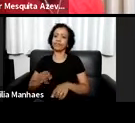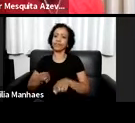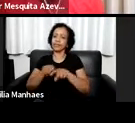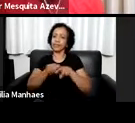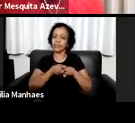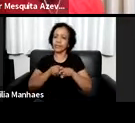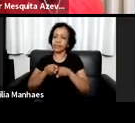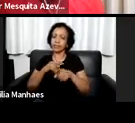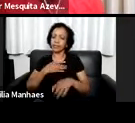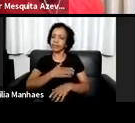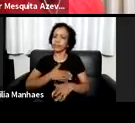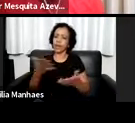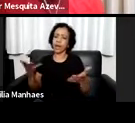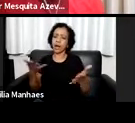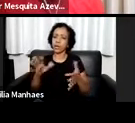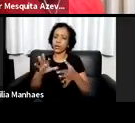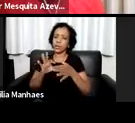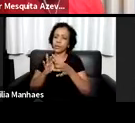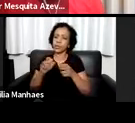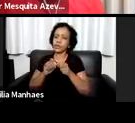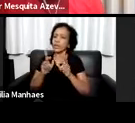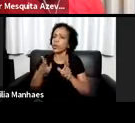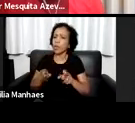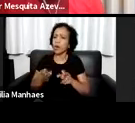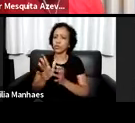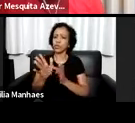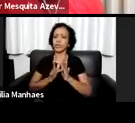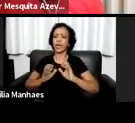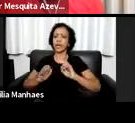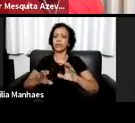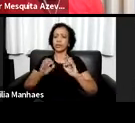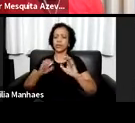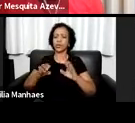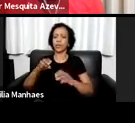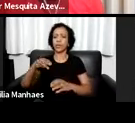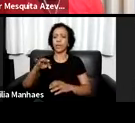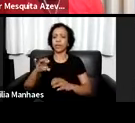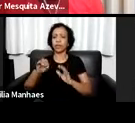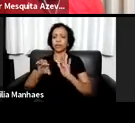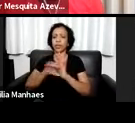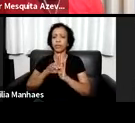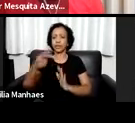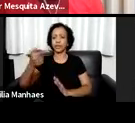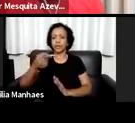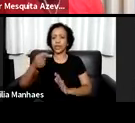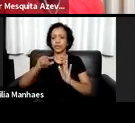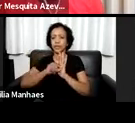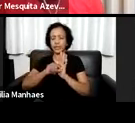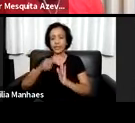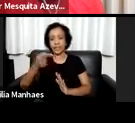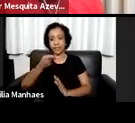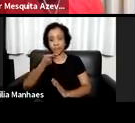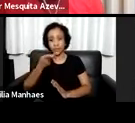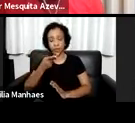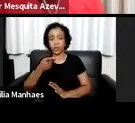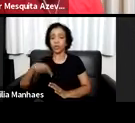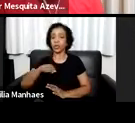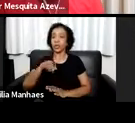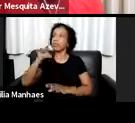nos ensinou. Lá em Mateus capítulo 7, no verso 7, ele diz: batei e abri-se-vos-á,